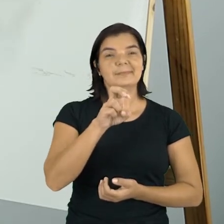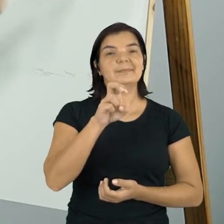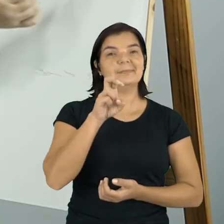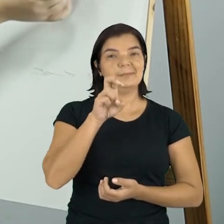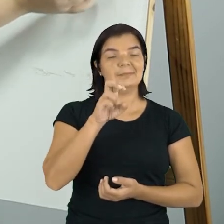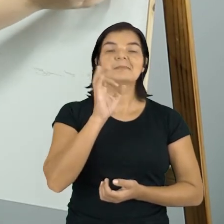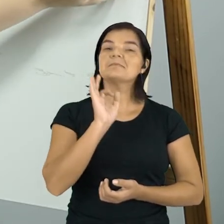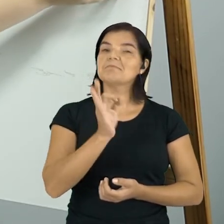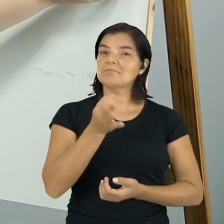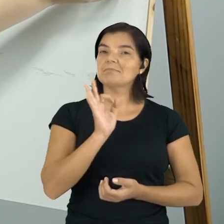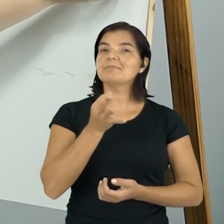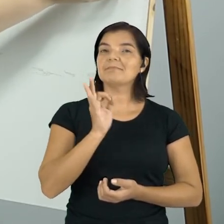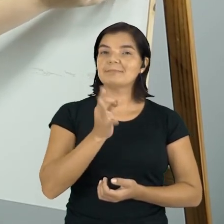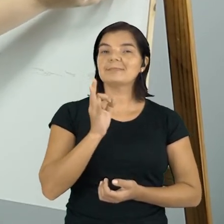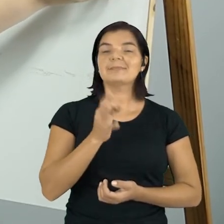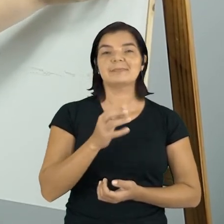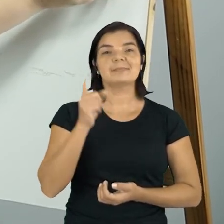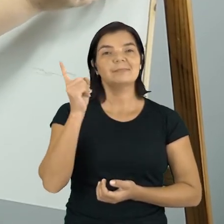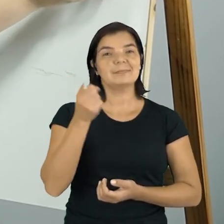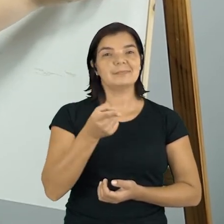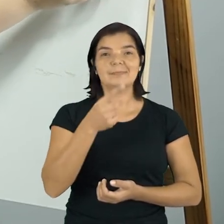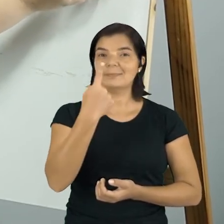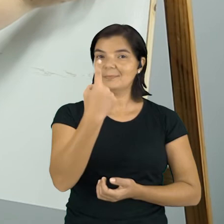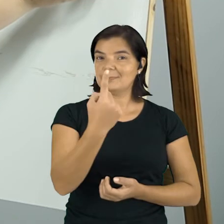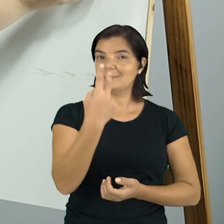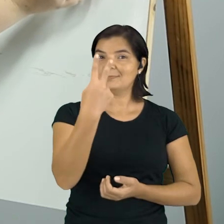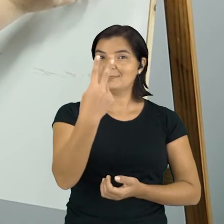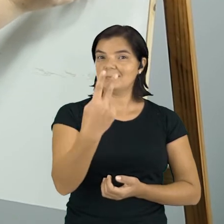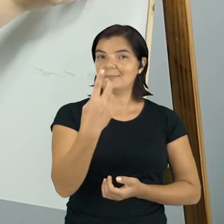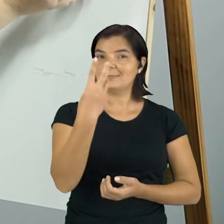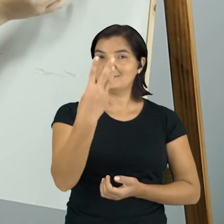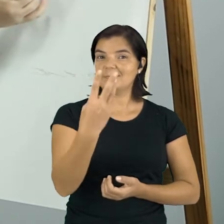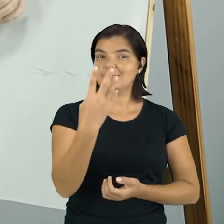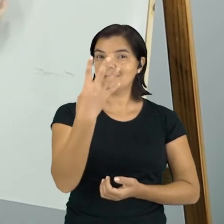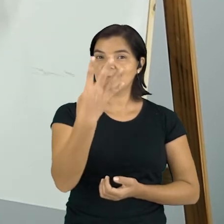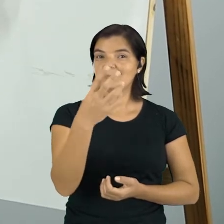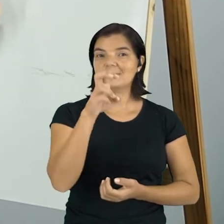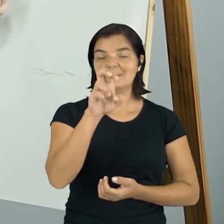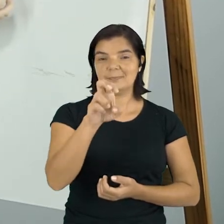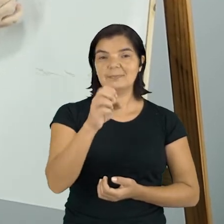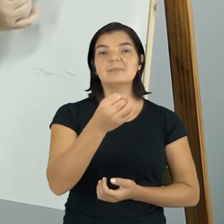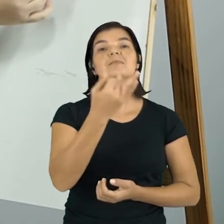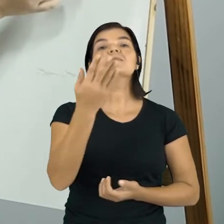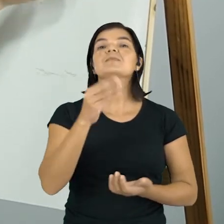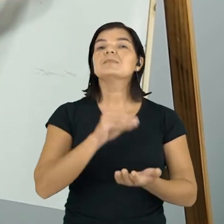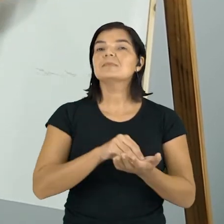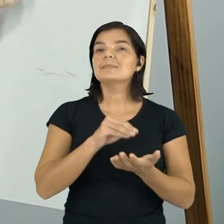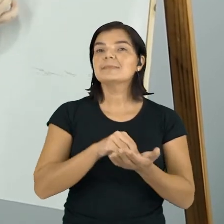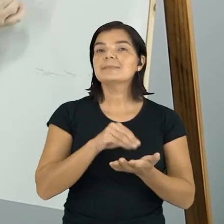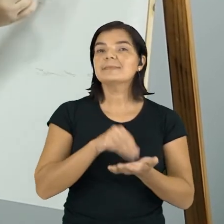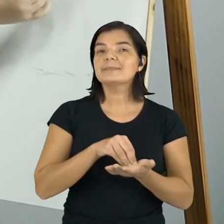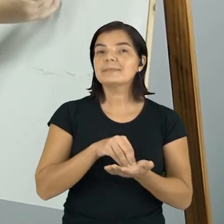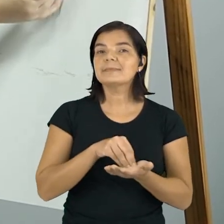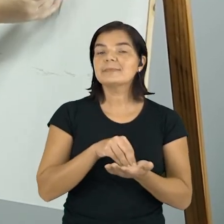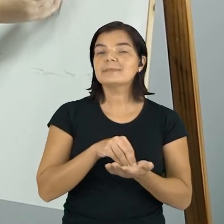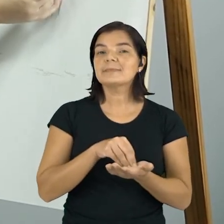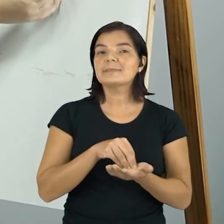eu tenho que tirar 5. 1, 2, 3, 4, 5. Quantos sobraram? Vamos